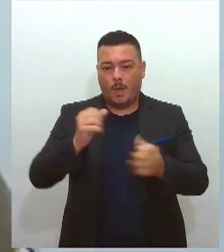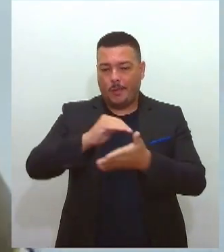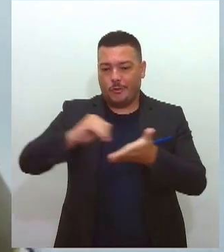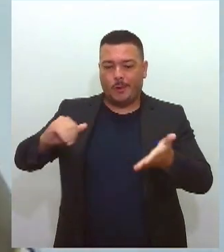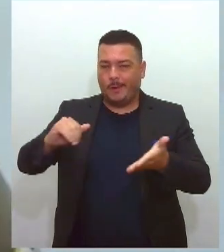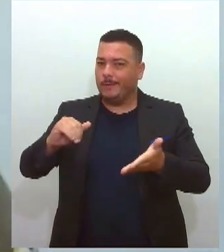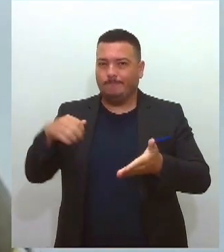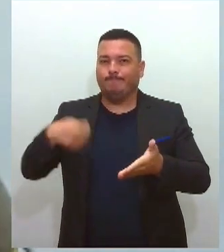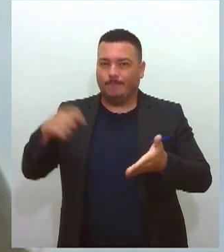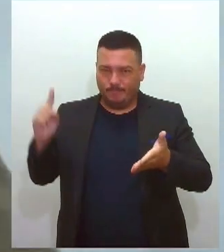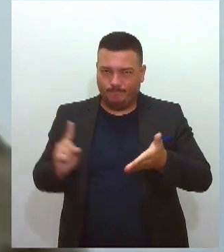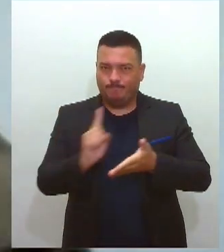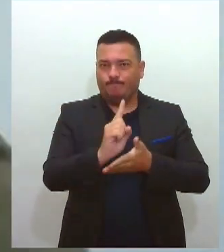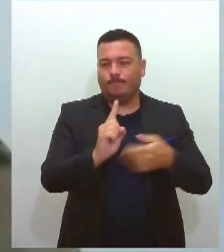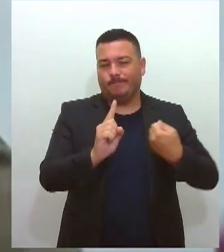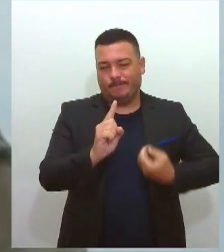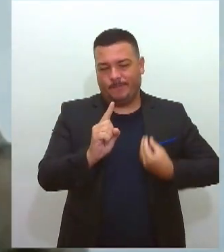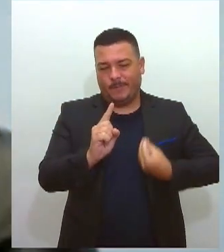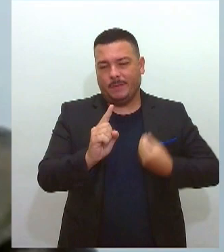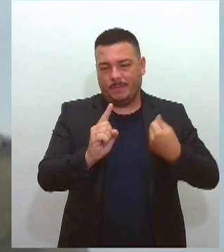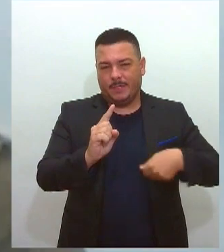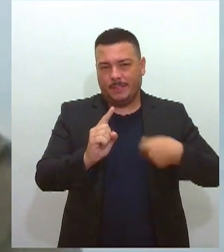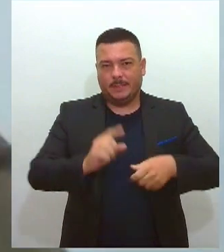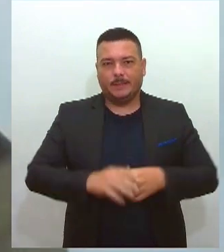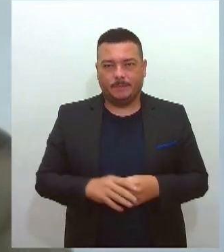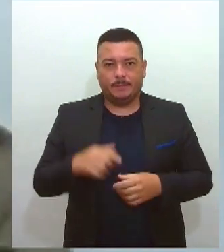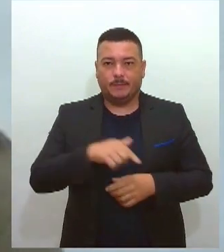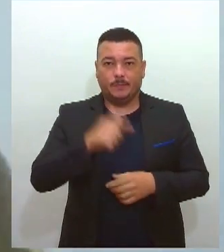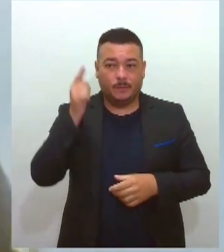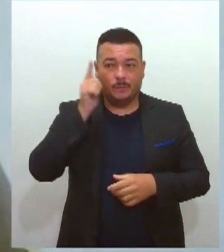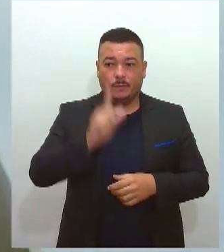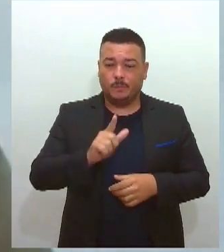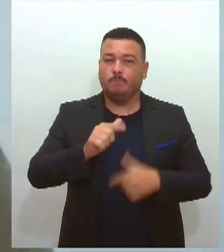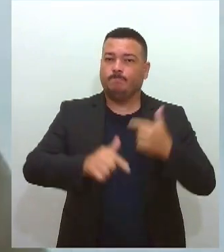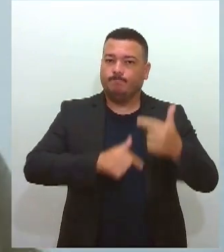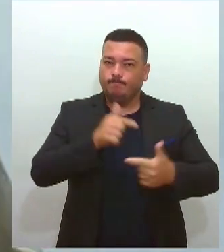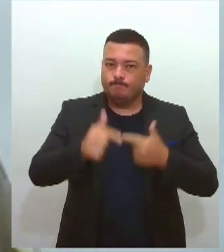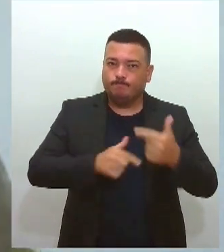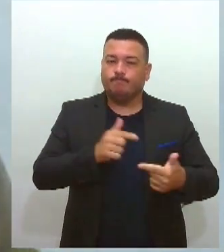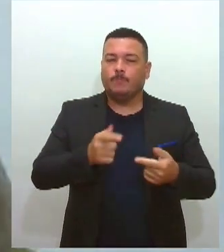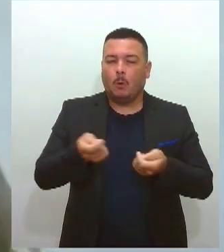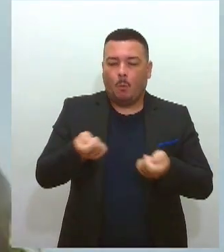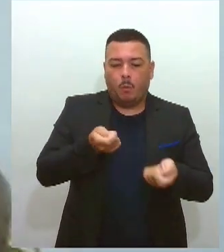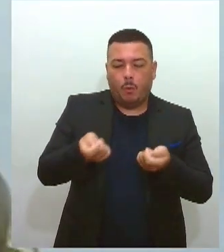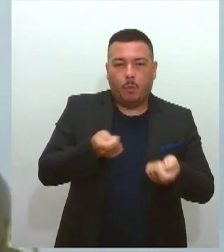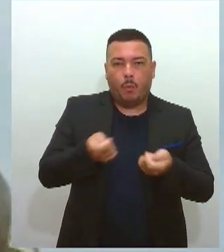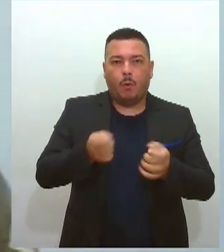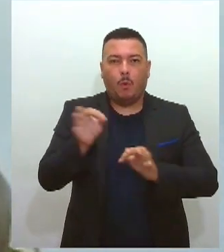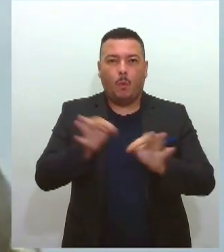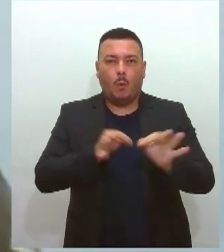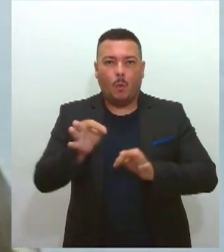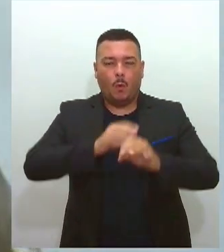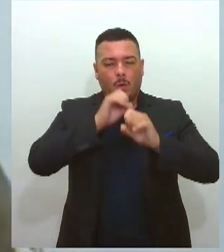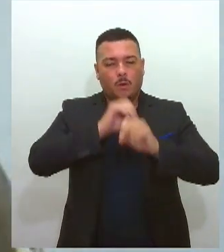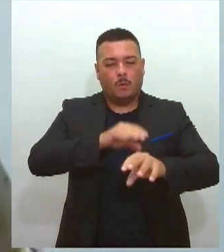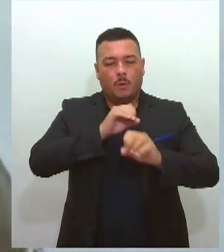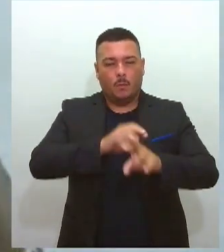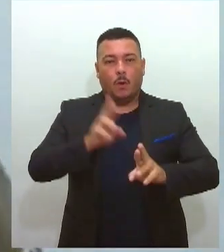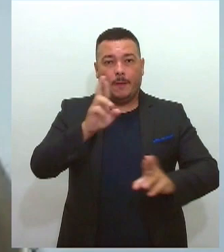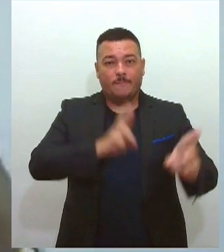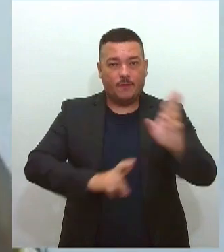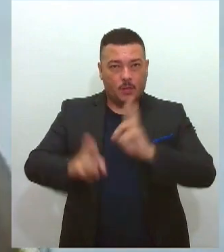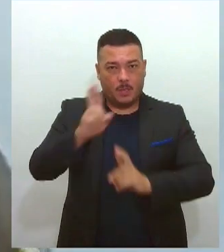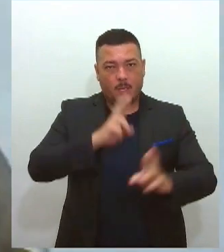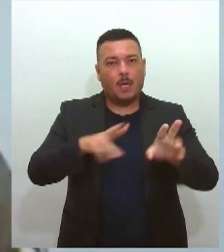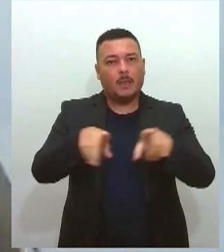de trânsito ali, para que ele faça essa parte de operação, de organização, de educação e de fiscalização, né? Para que